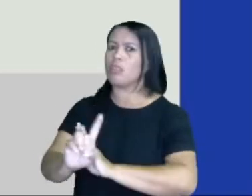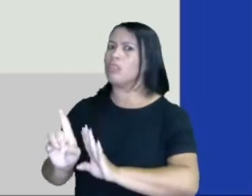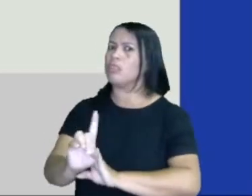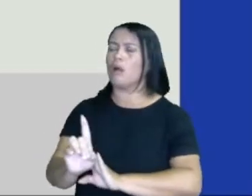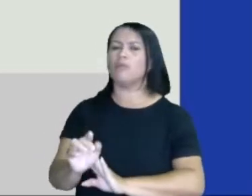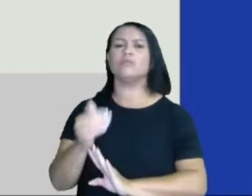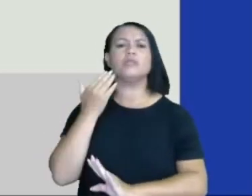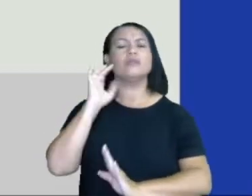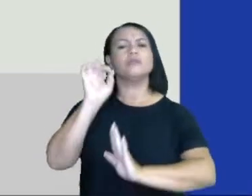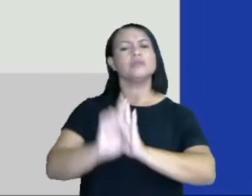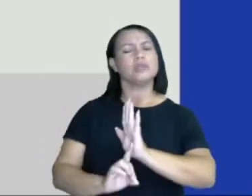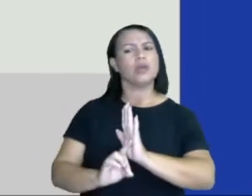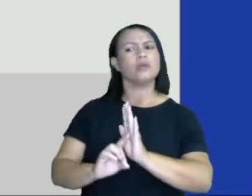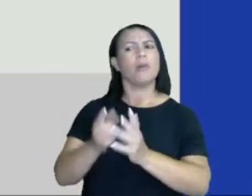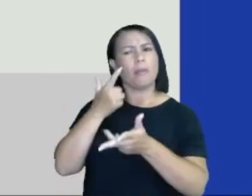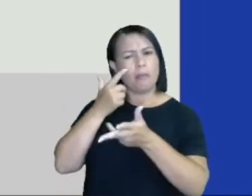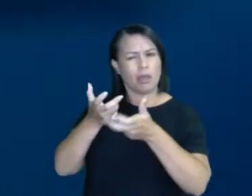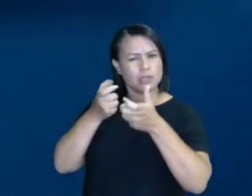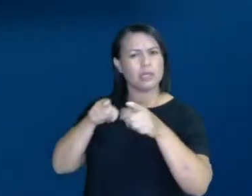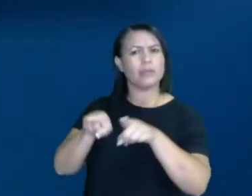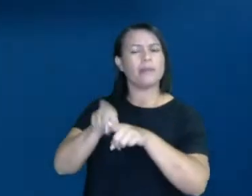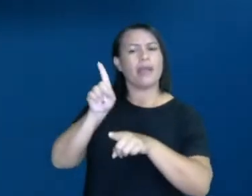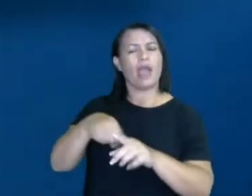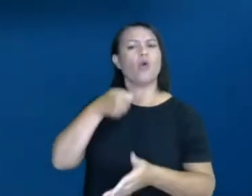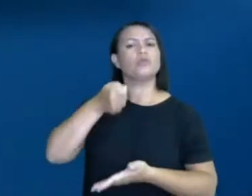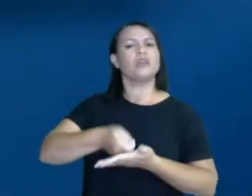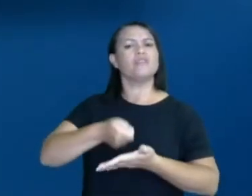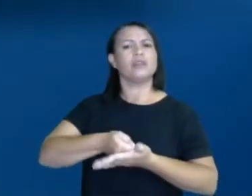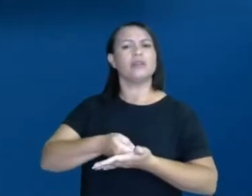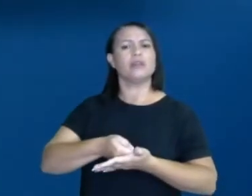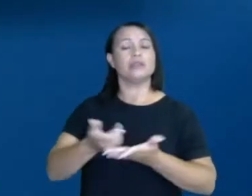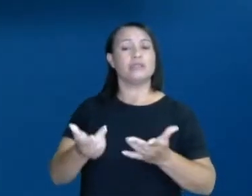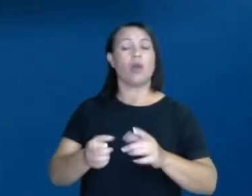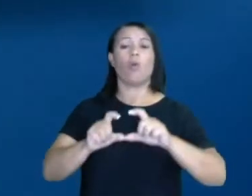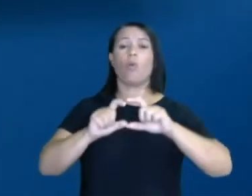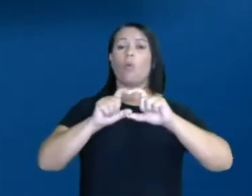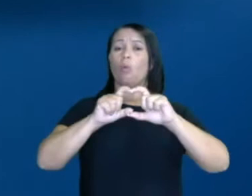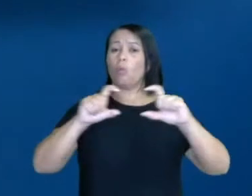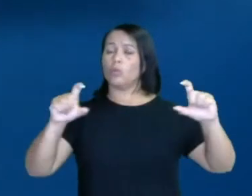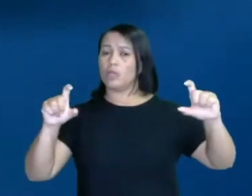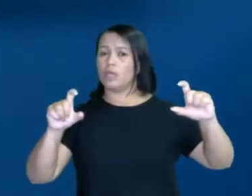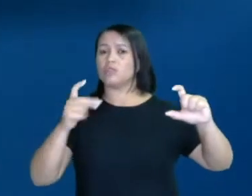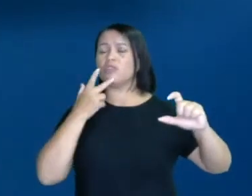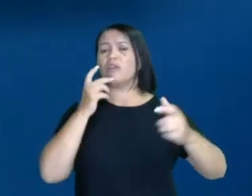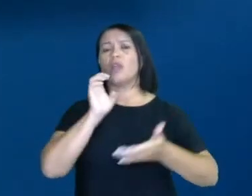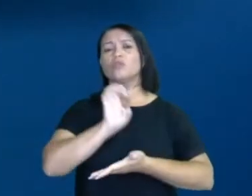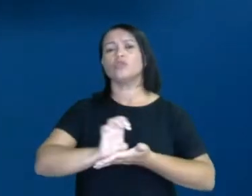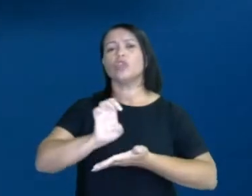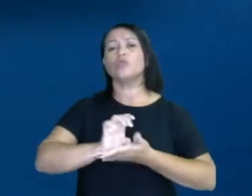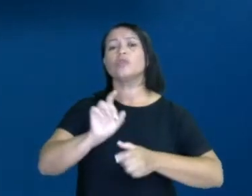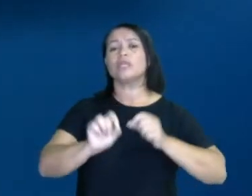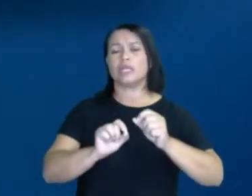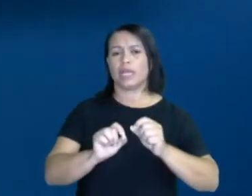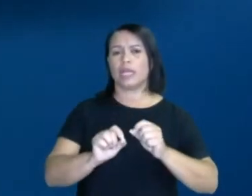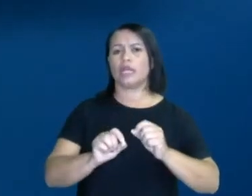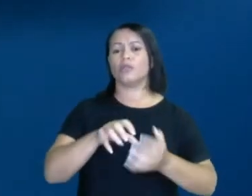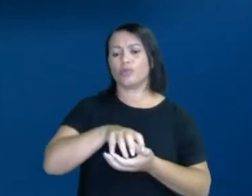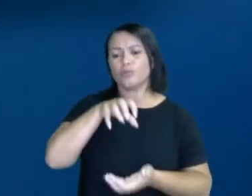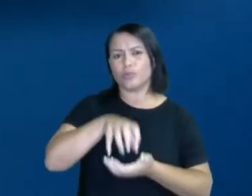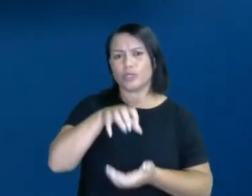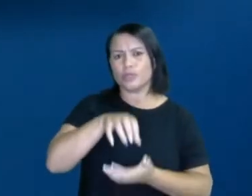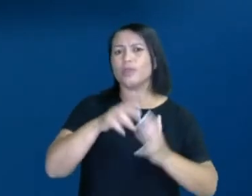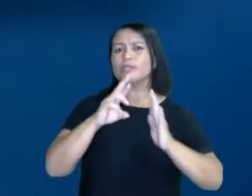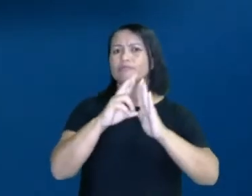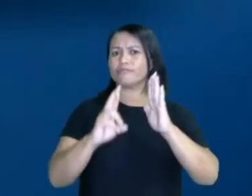seus direitos. Percebam que aqui também é um dever. Esse trecho do Estatuto do Idoso, ele estabelece normas,